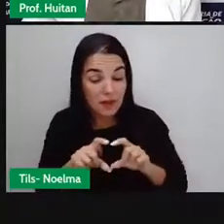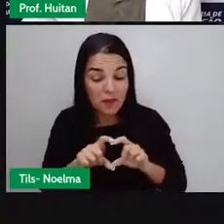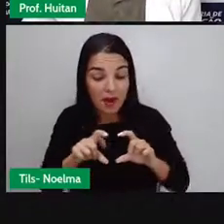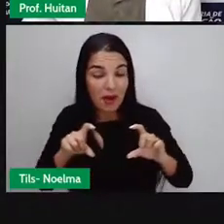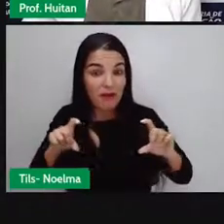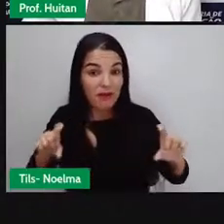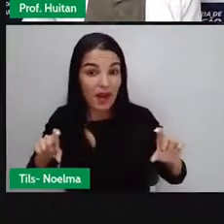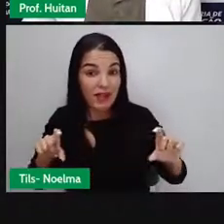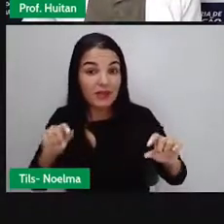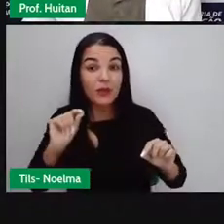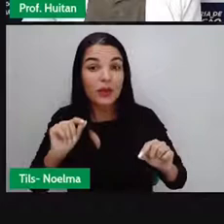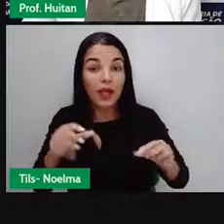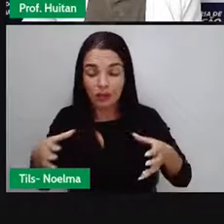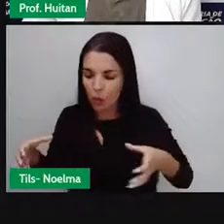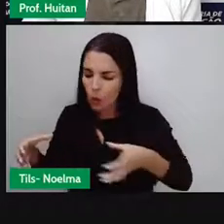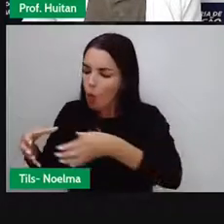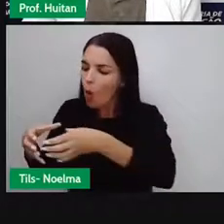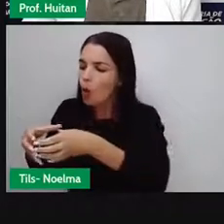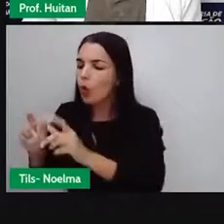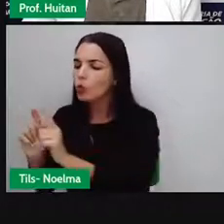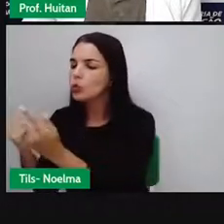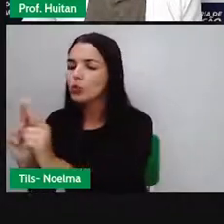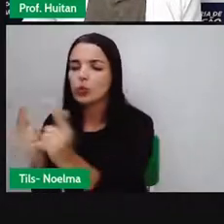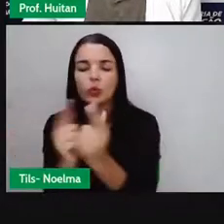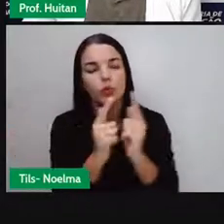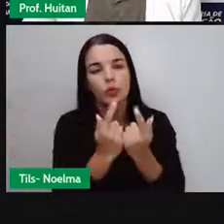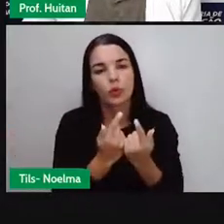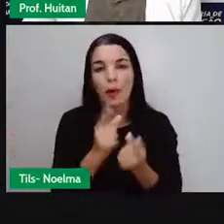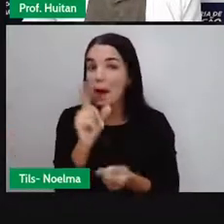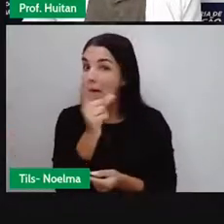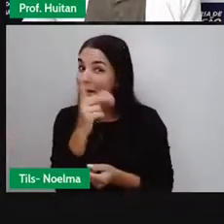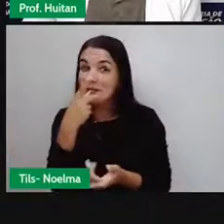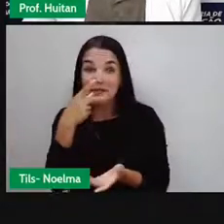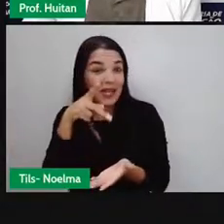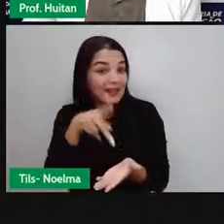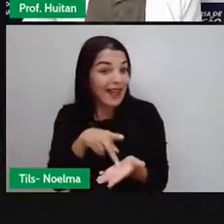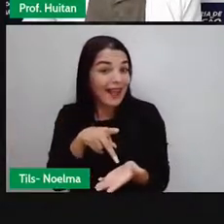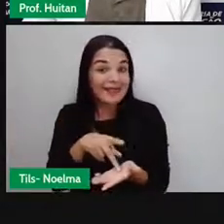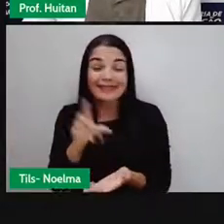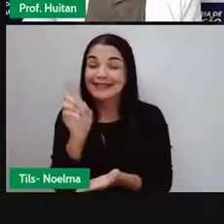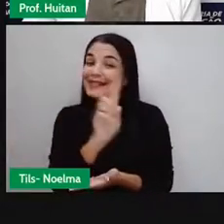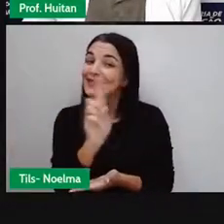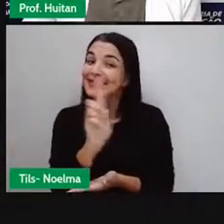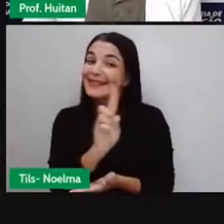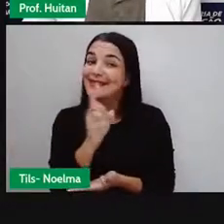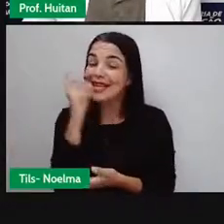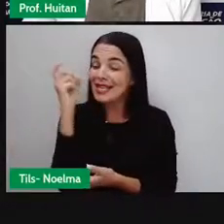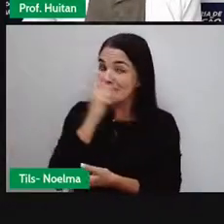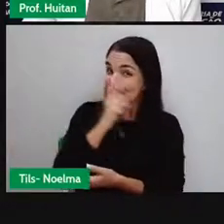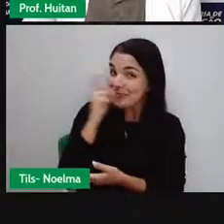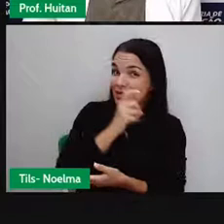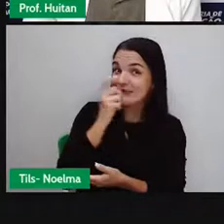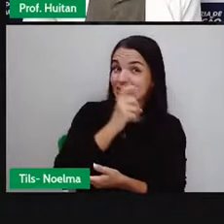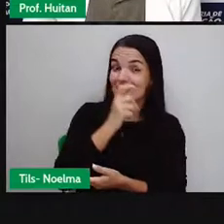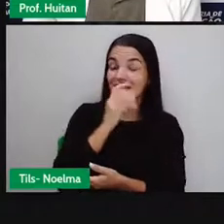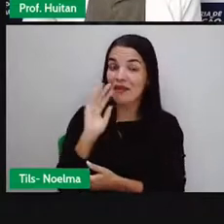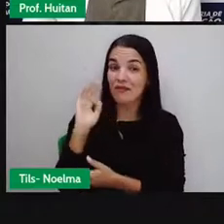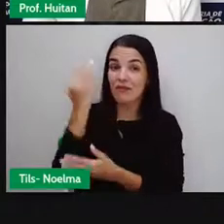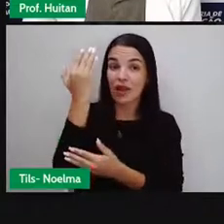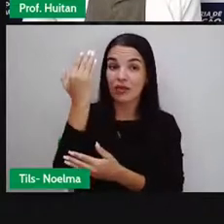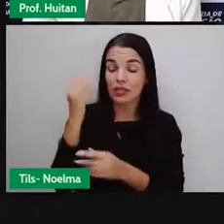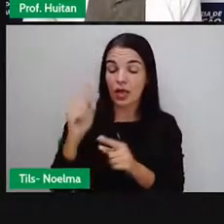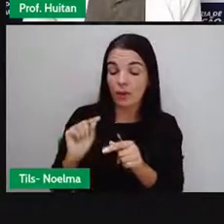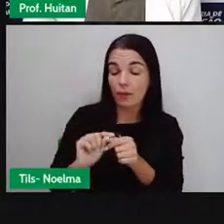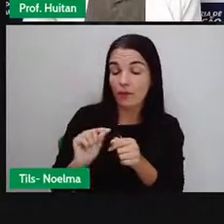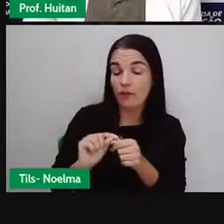vem do senso comum e que não é verdadeira. Nós sabemos que essa frase, né, essa ideia foi criada